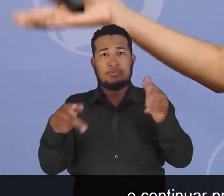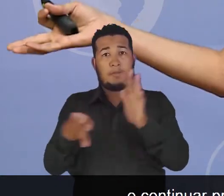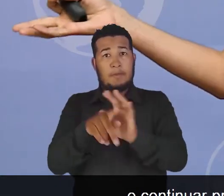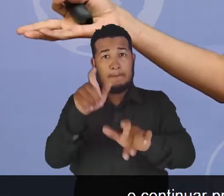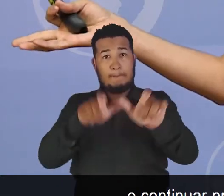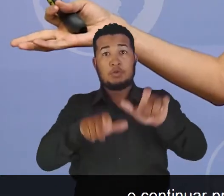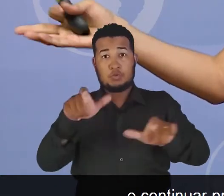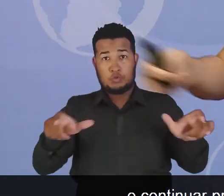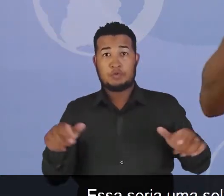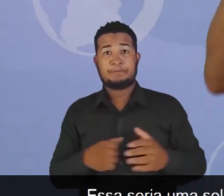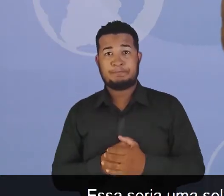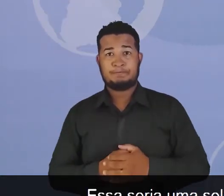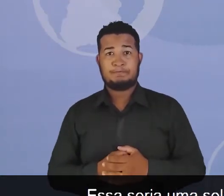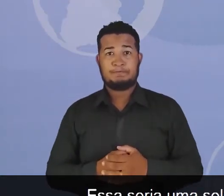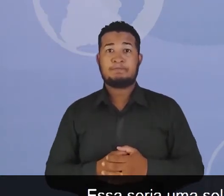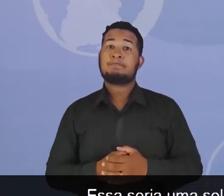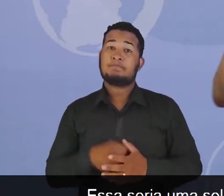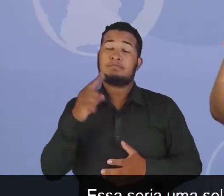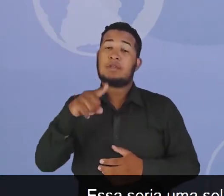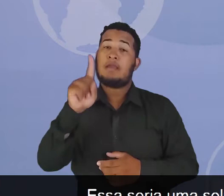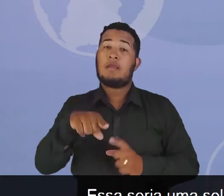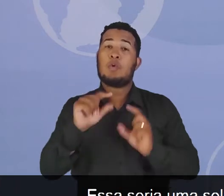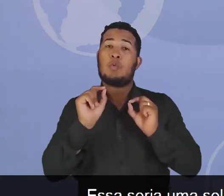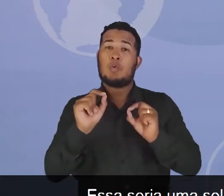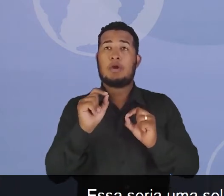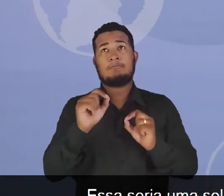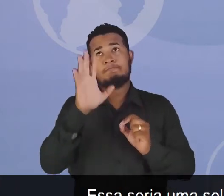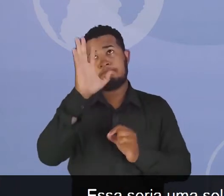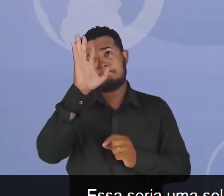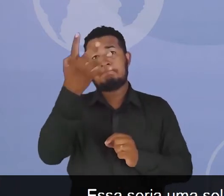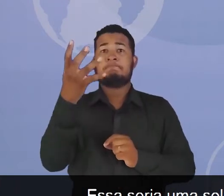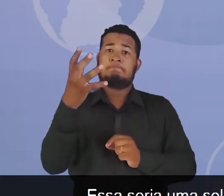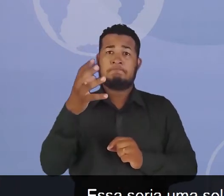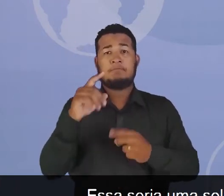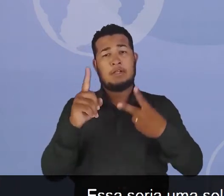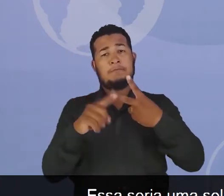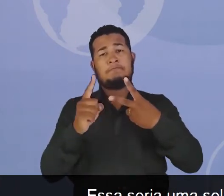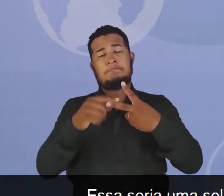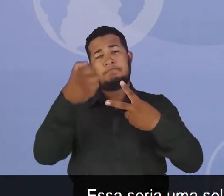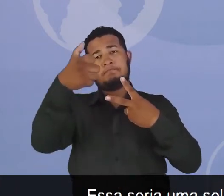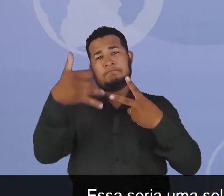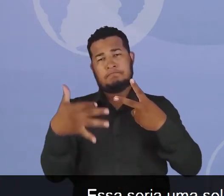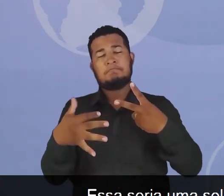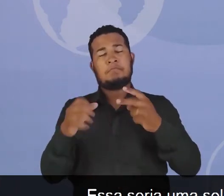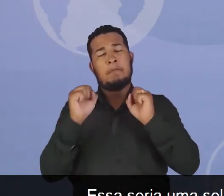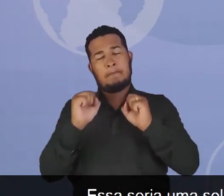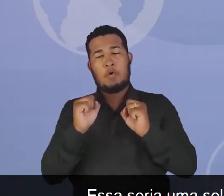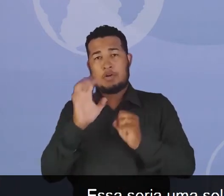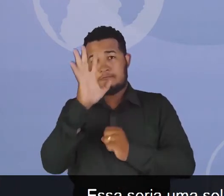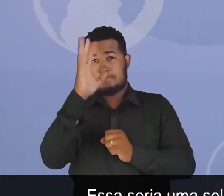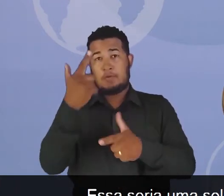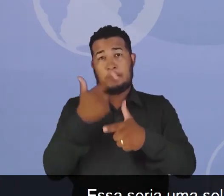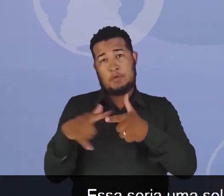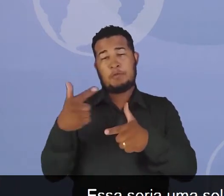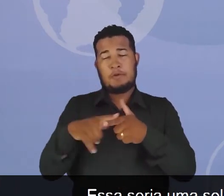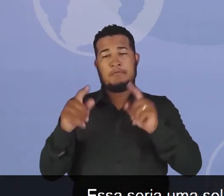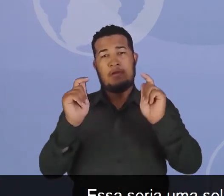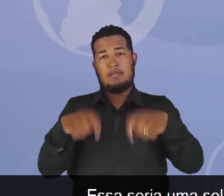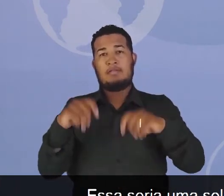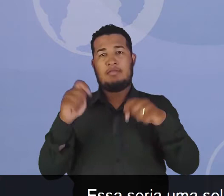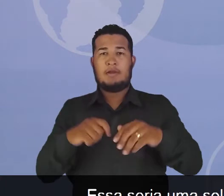longo do tempo. Essa seria uma solução que o utilitarismo daria para esse problema